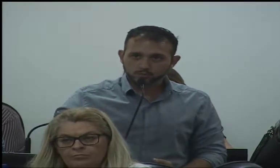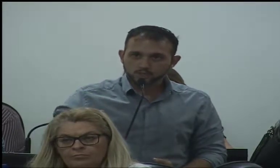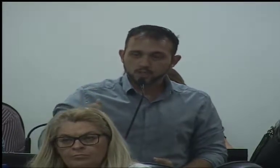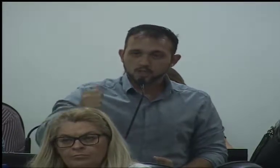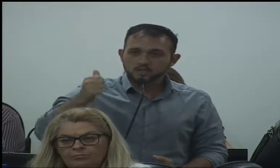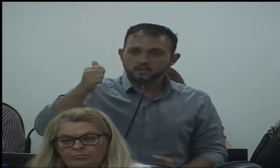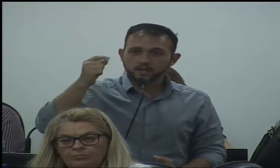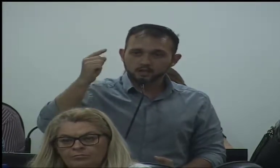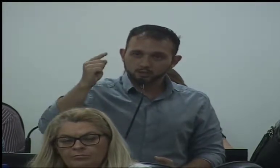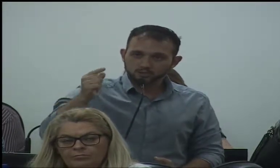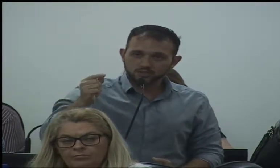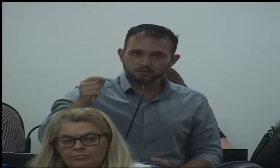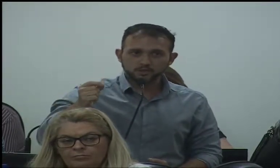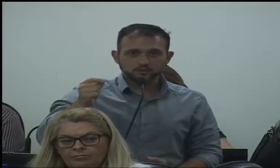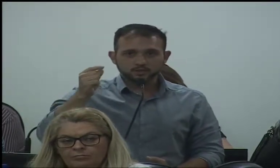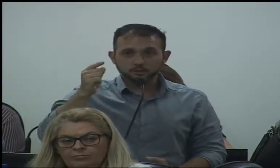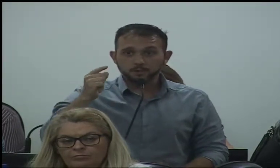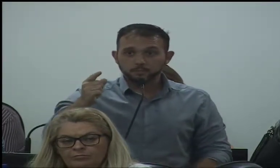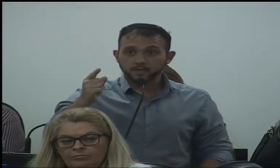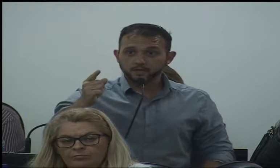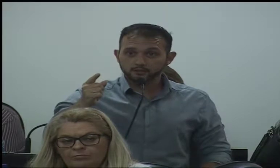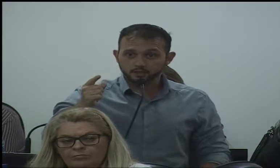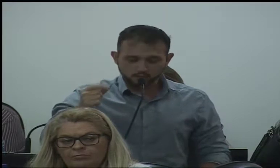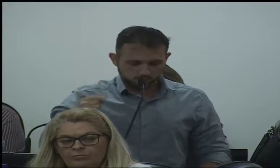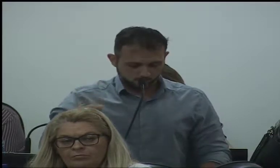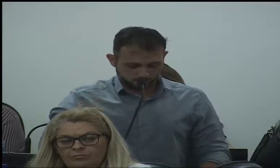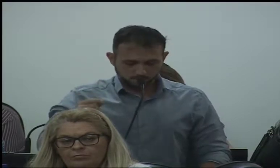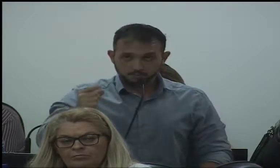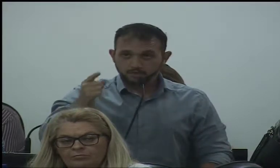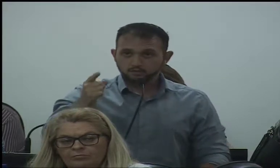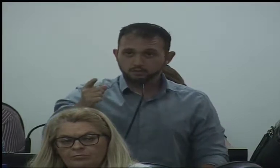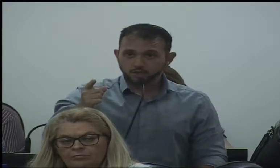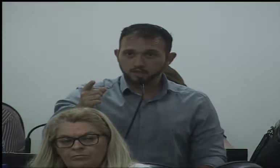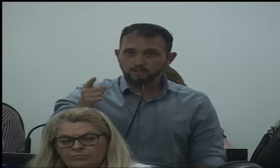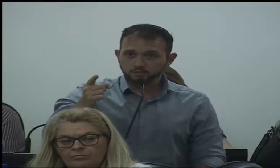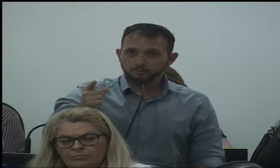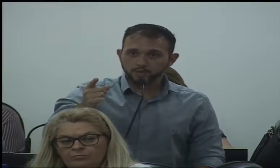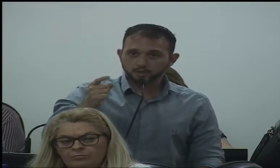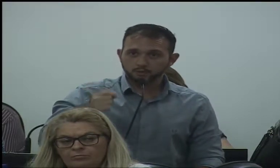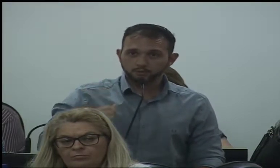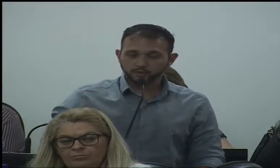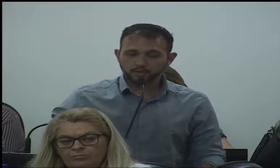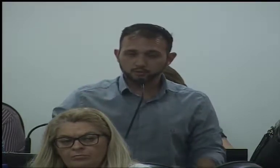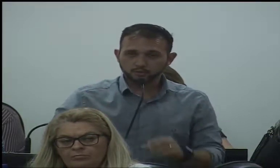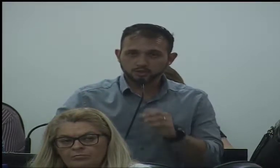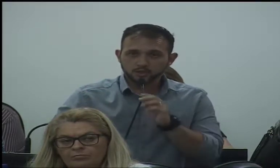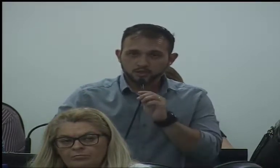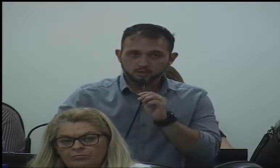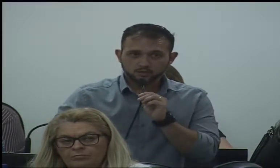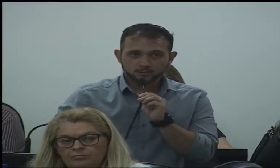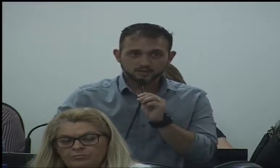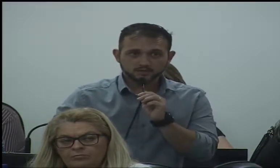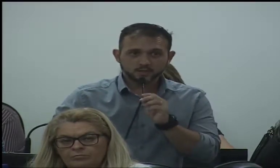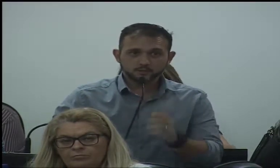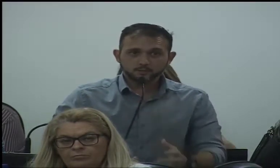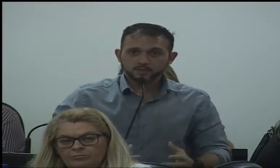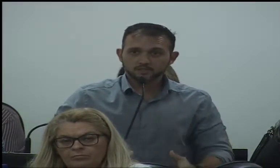Cleiton, né? Inclusive, em nossa primeira reunião, mencionei isso para o vereador, que